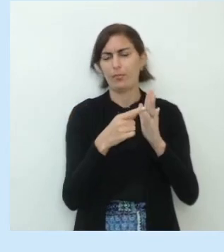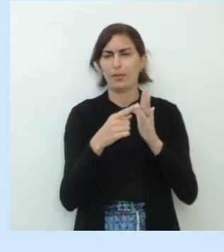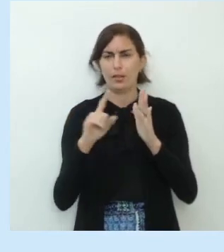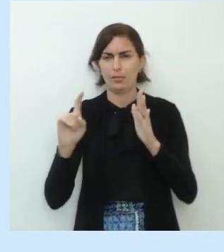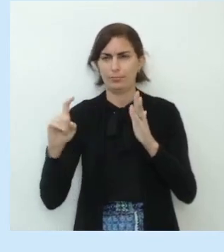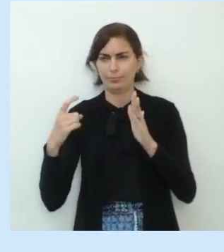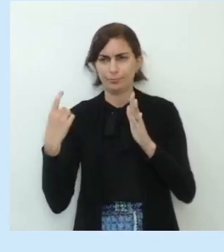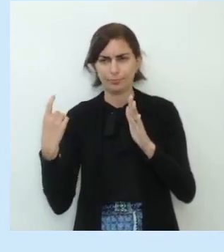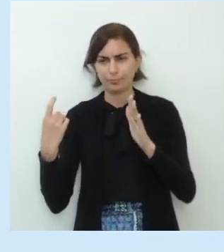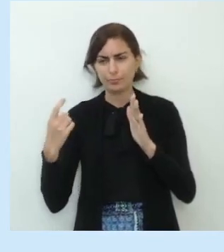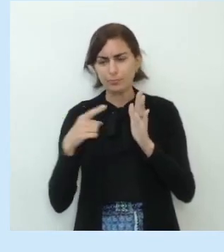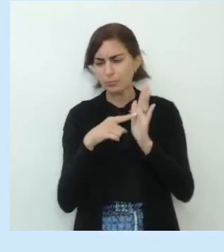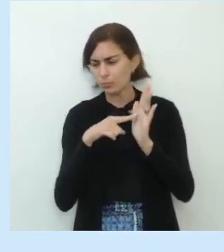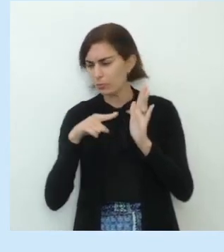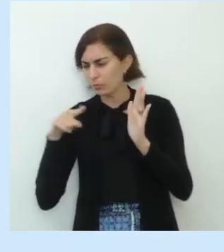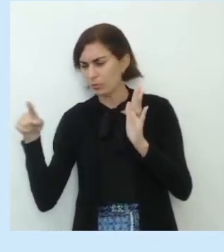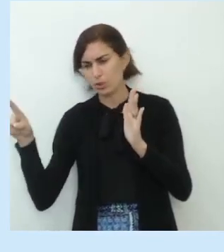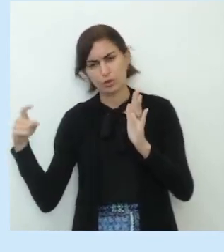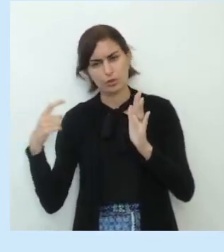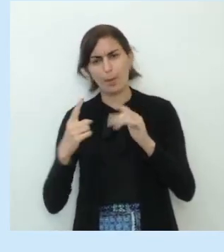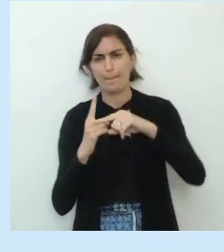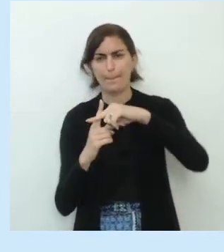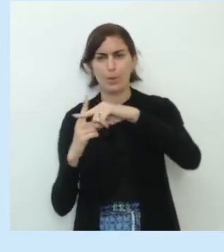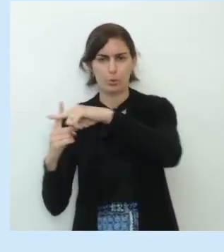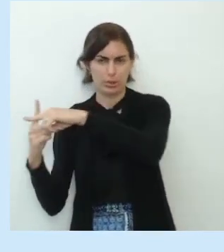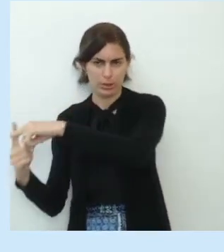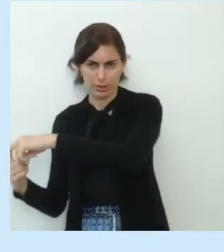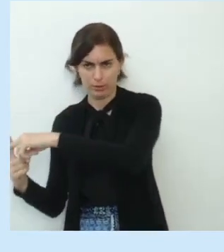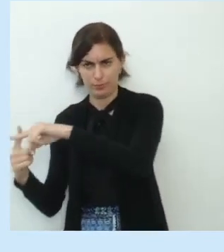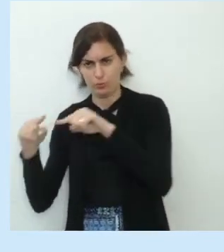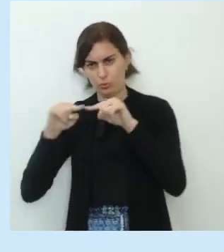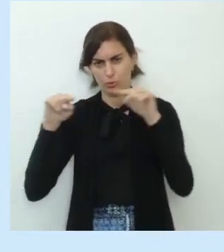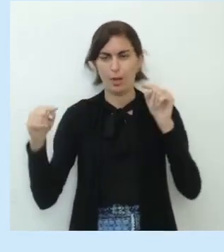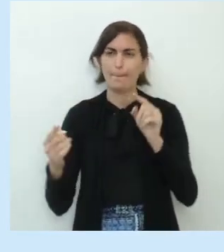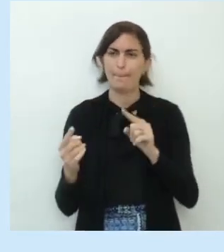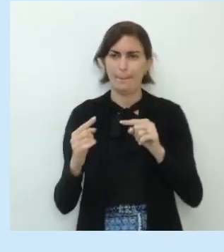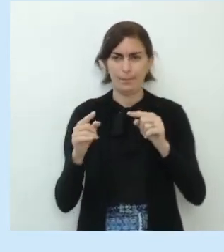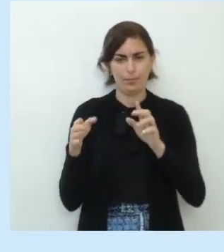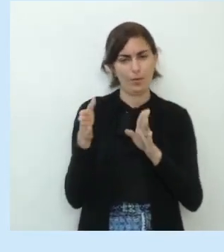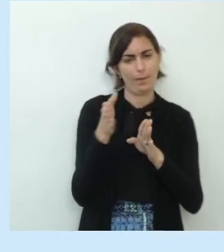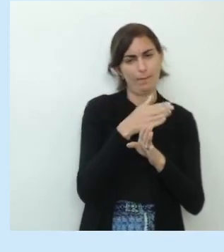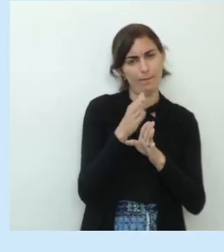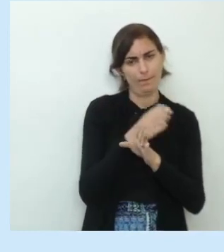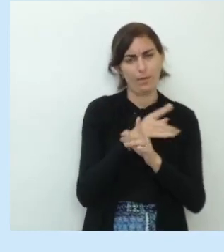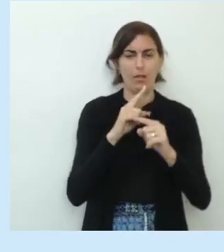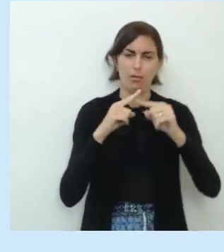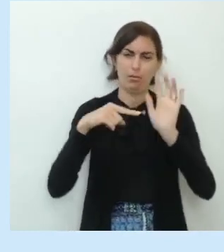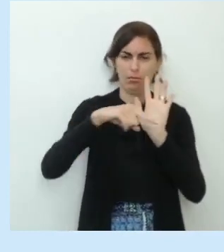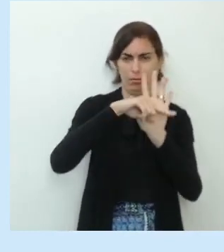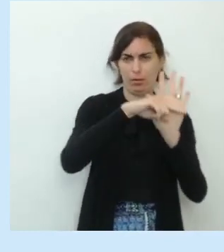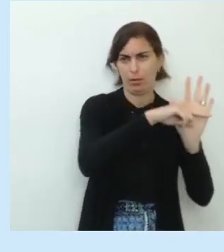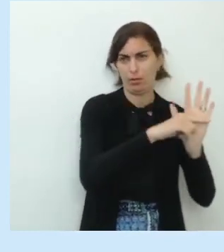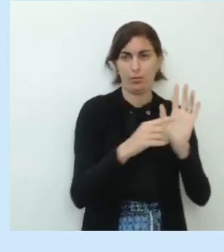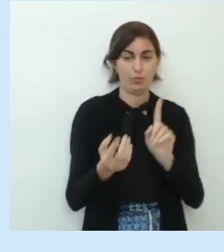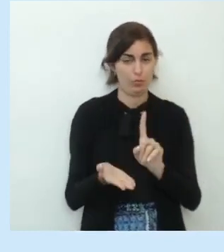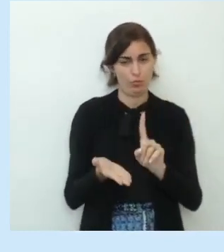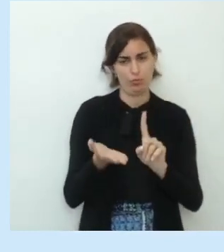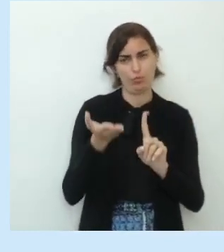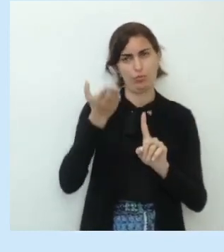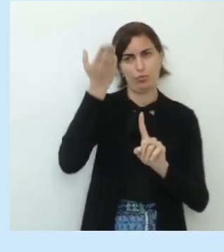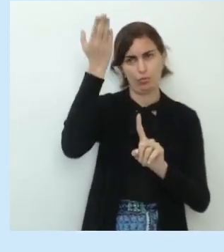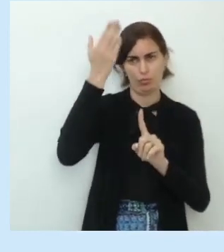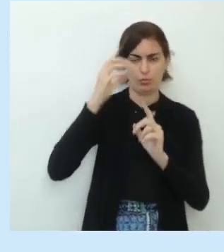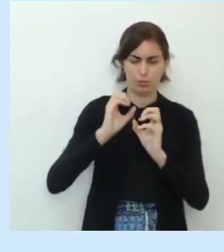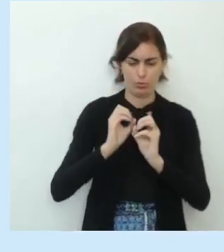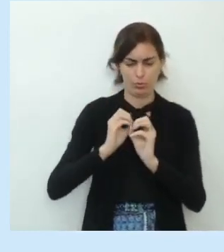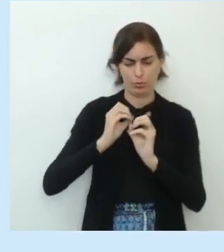o símbolo do x, os valores são positivos nessa linha, e do lado esquerdo negativo. Subindo aí, a partir